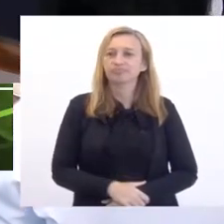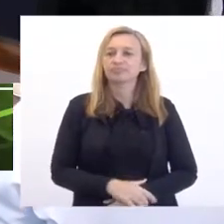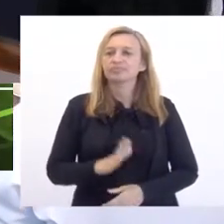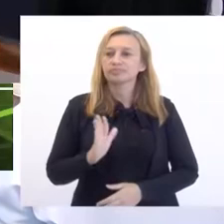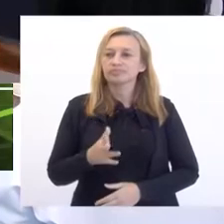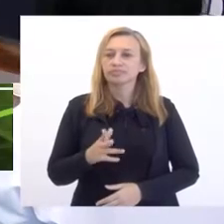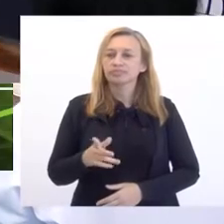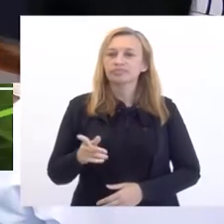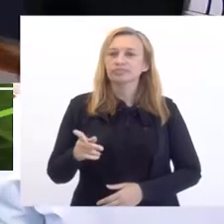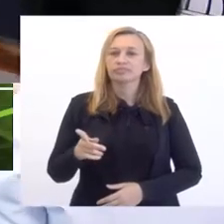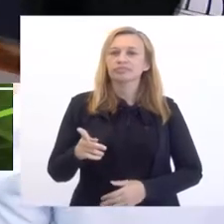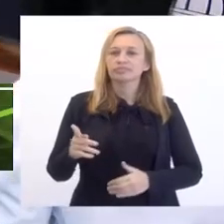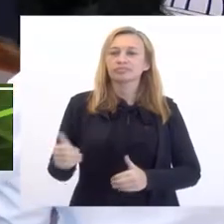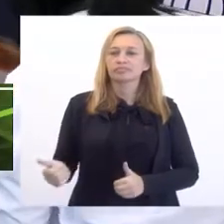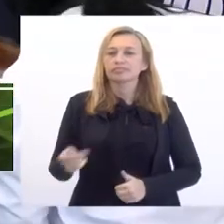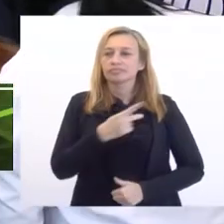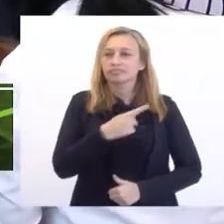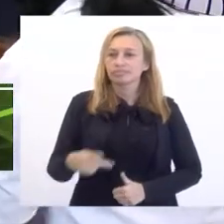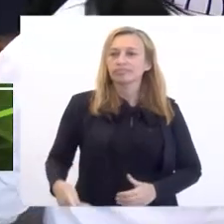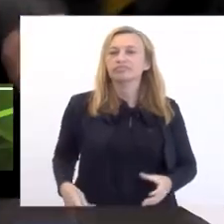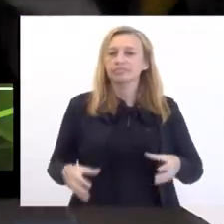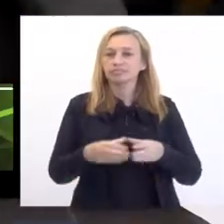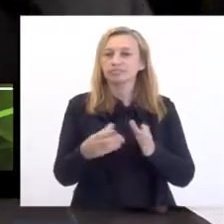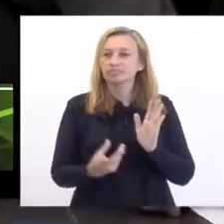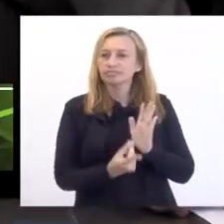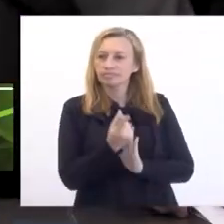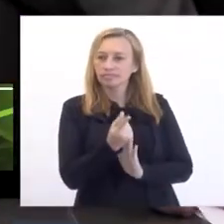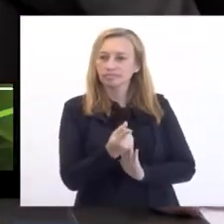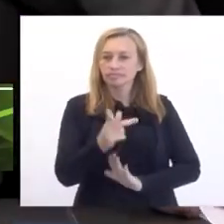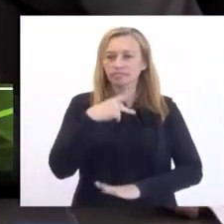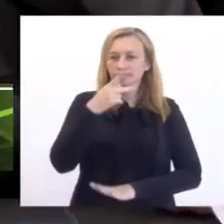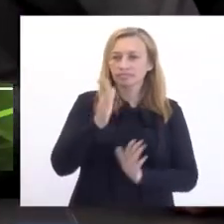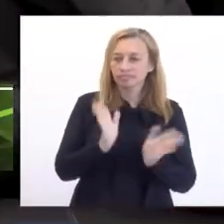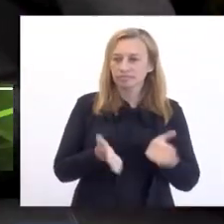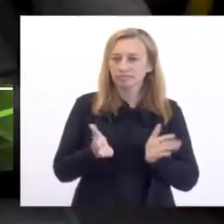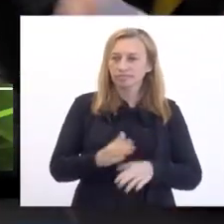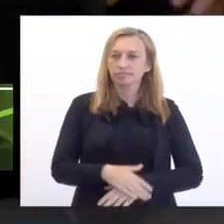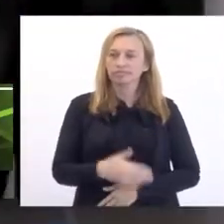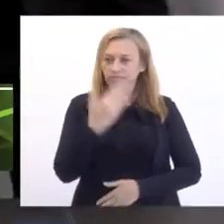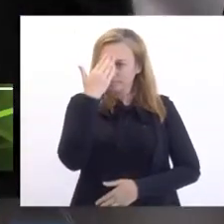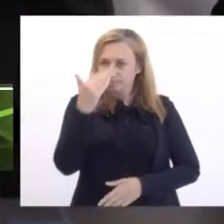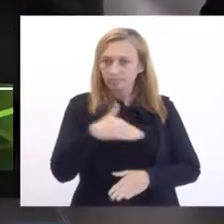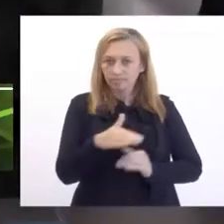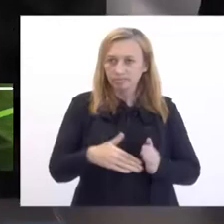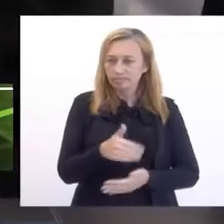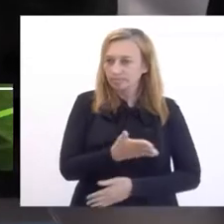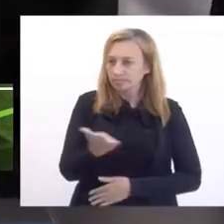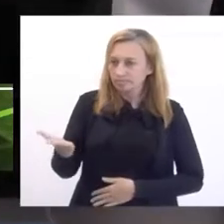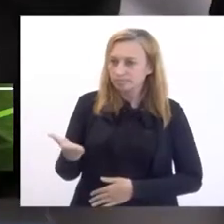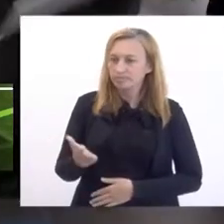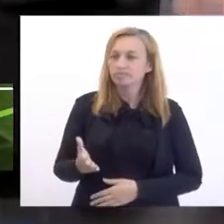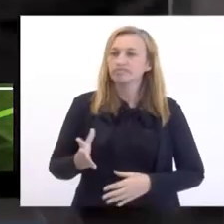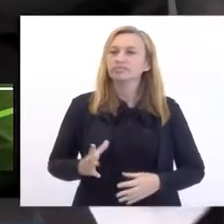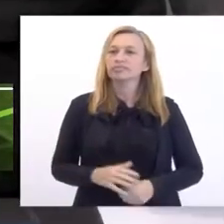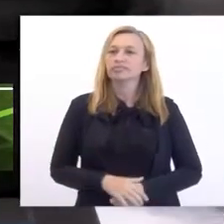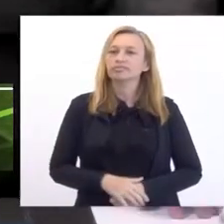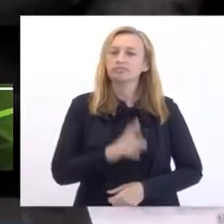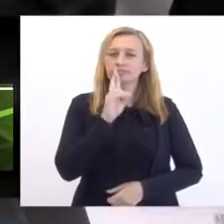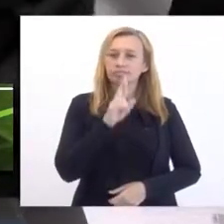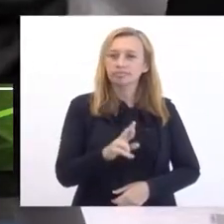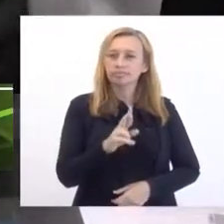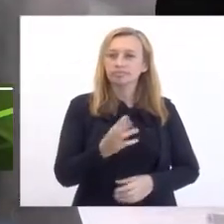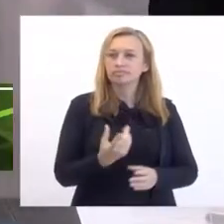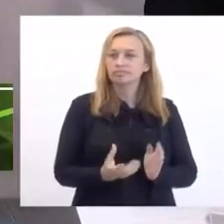a palavra ao deputado Márcio Canella, presidente da Comissão de Orçamento. Agradecer a todos mais uma vez. Mediante o resultado apurado, a Comissão